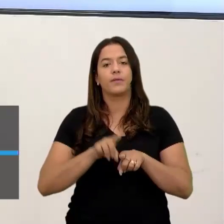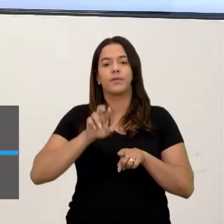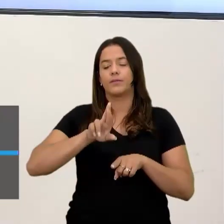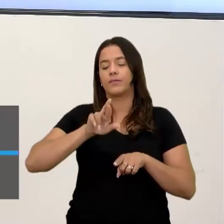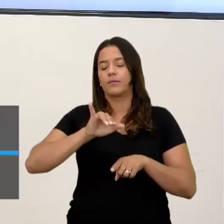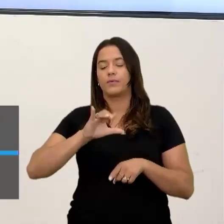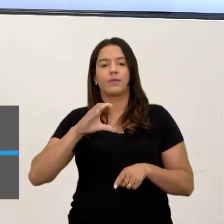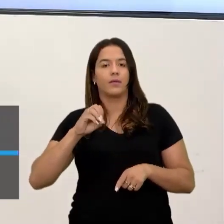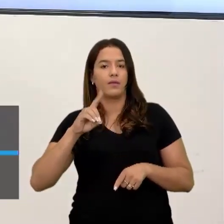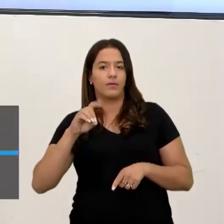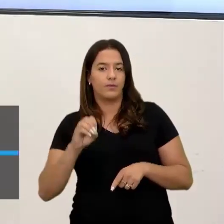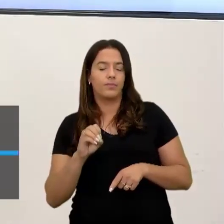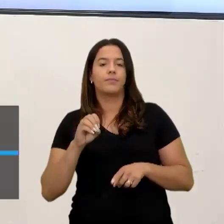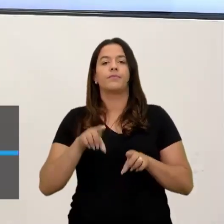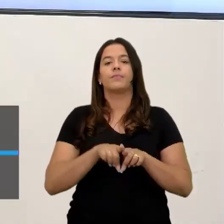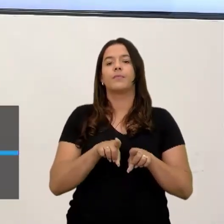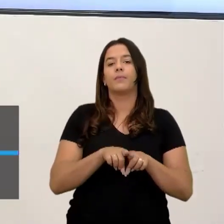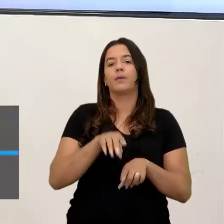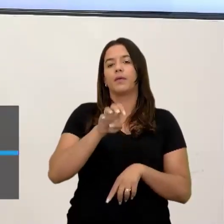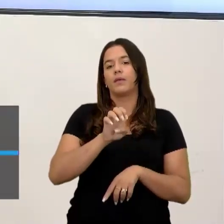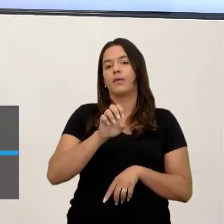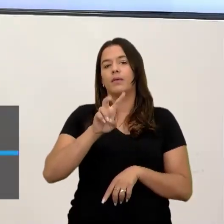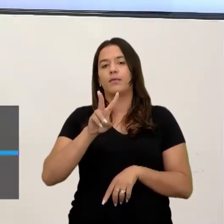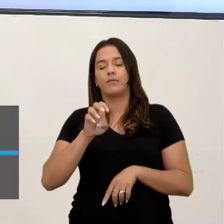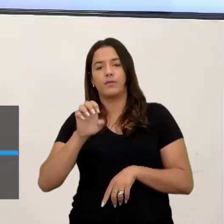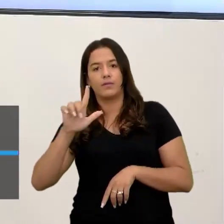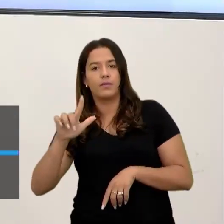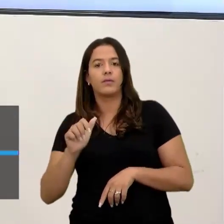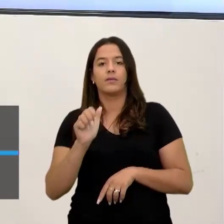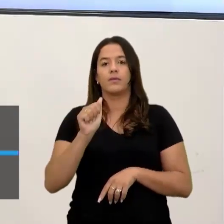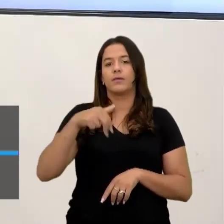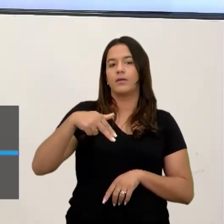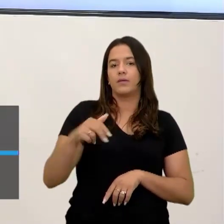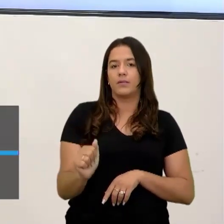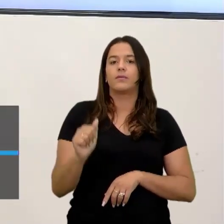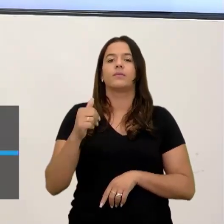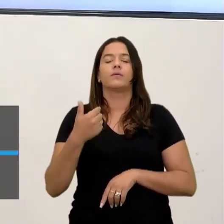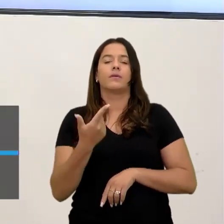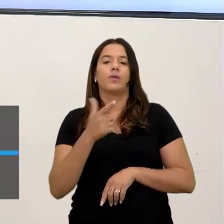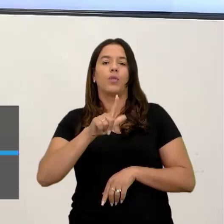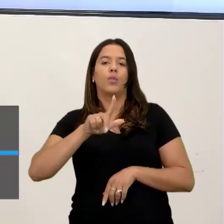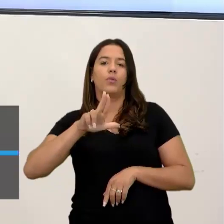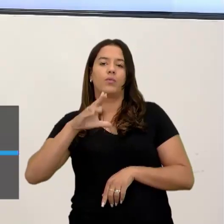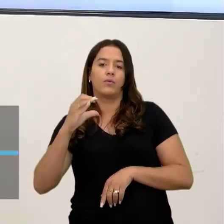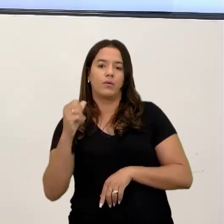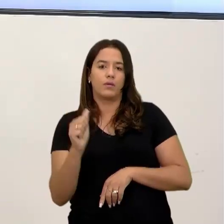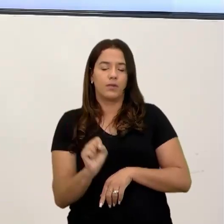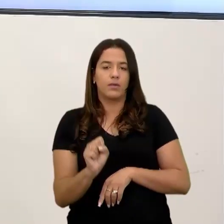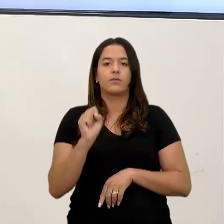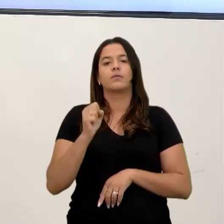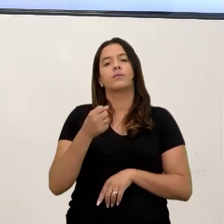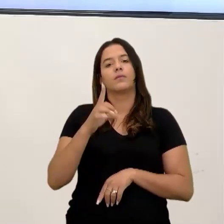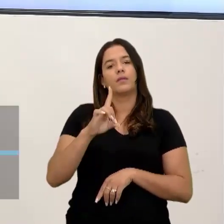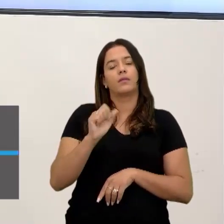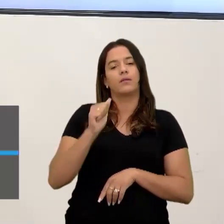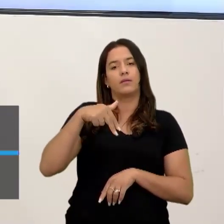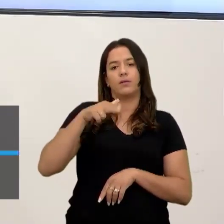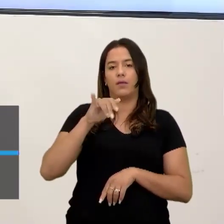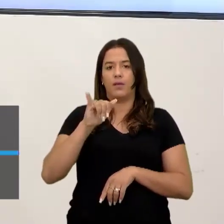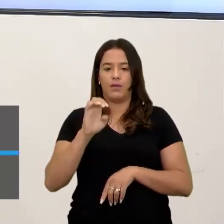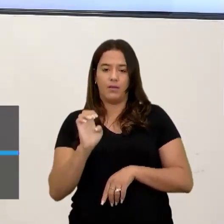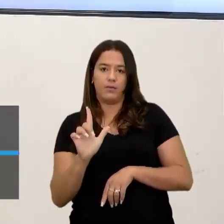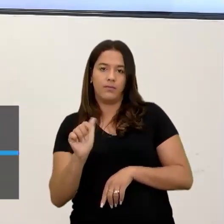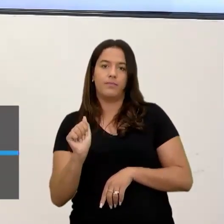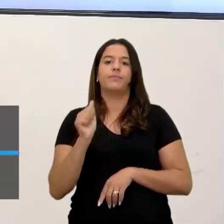a Evelyn, a Ana Clara, Renata, o Lucas Silva, Melissa, Daniela, Iago.